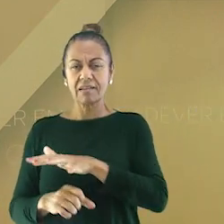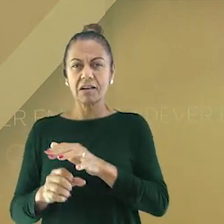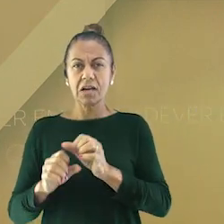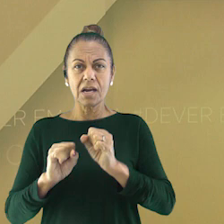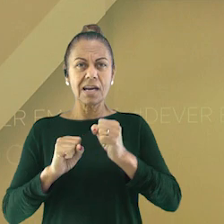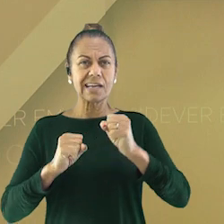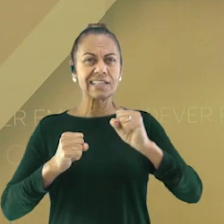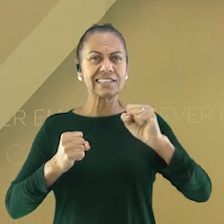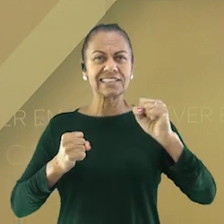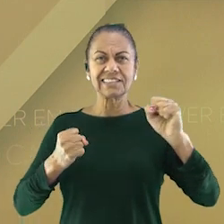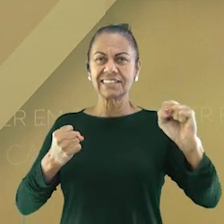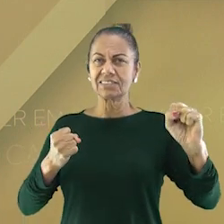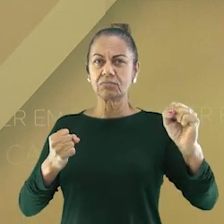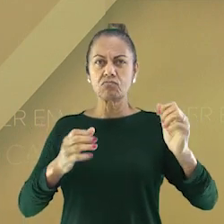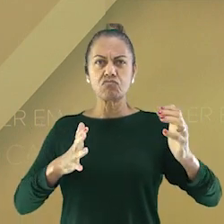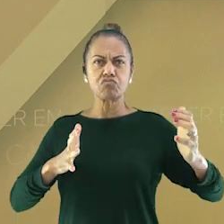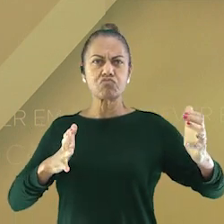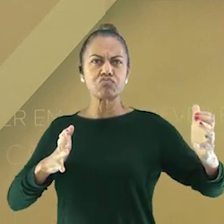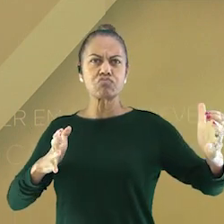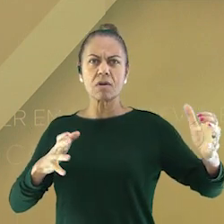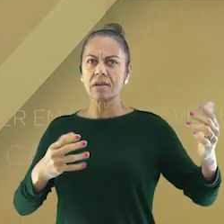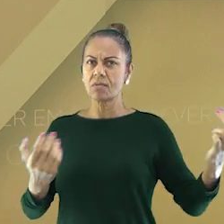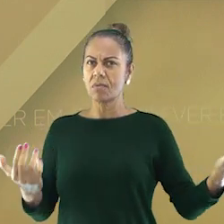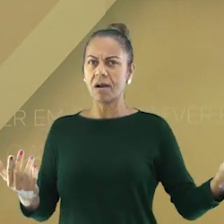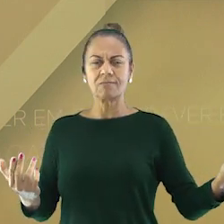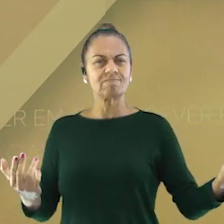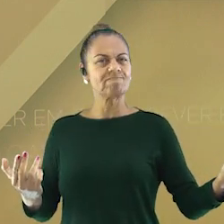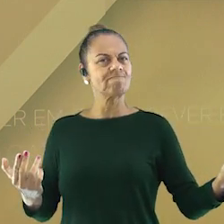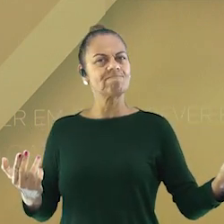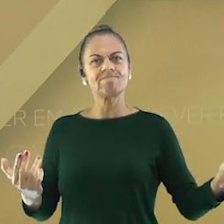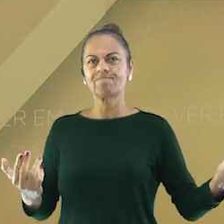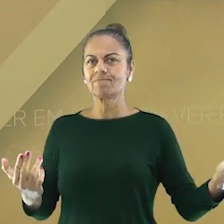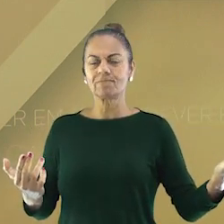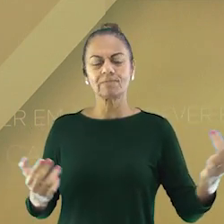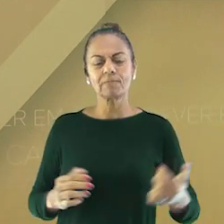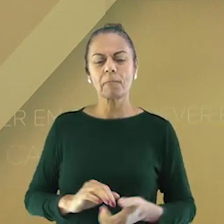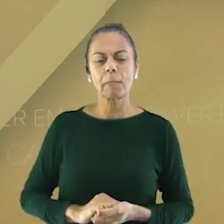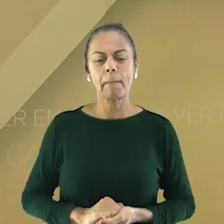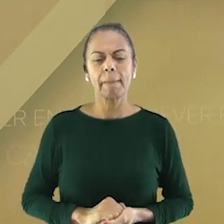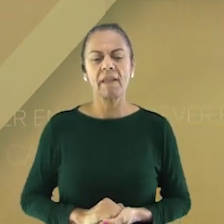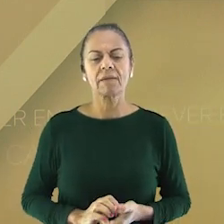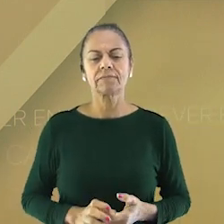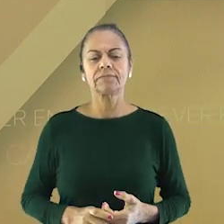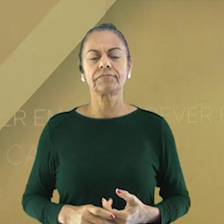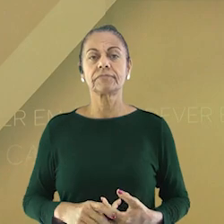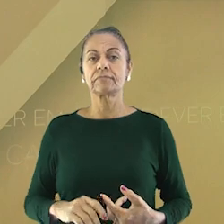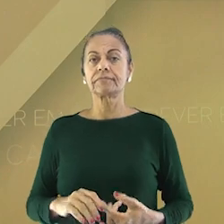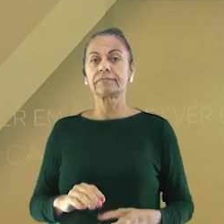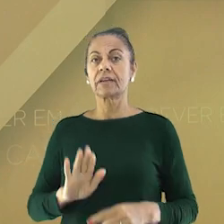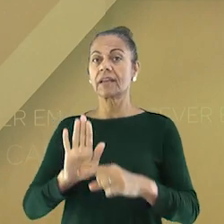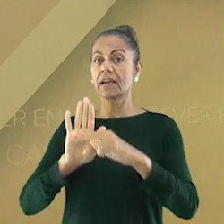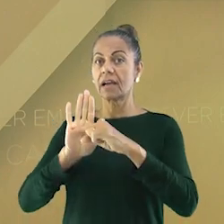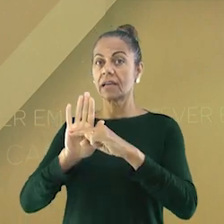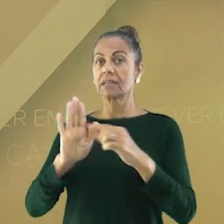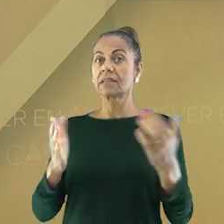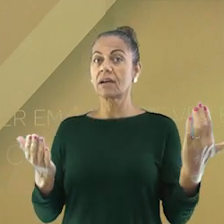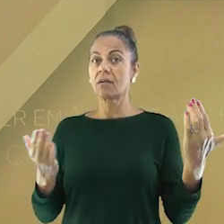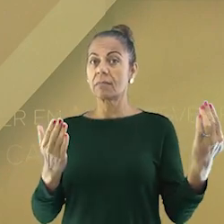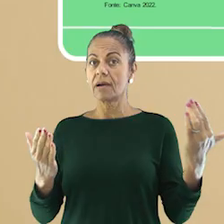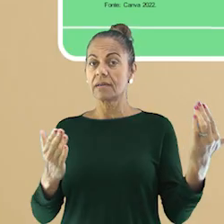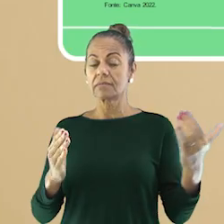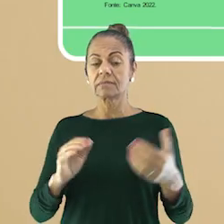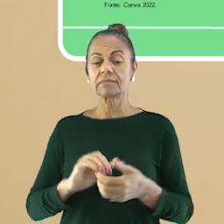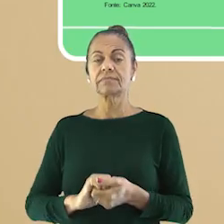a estrutura do espaço. É esta. To be, mais negação, mais comparação. Tempo para